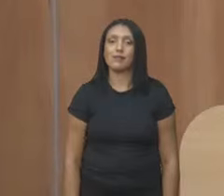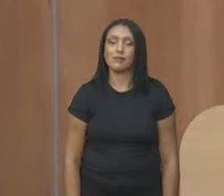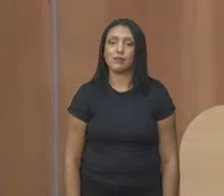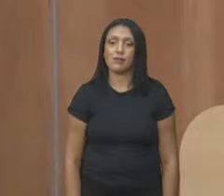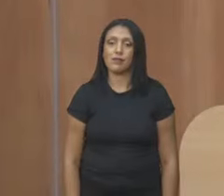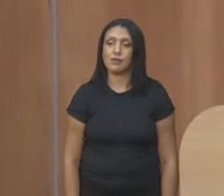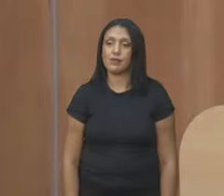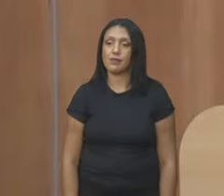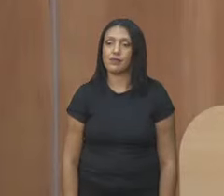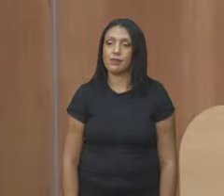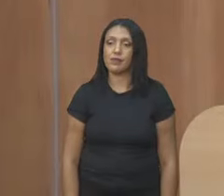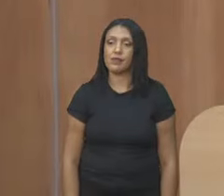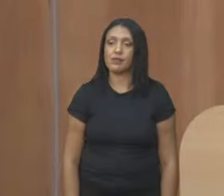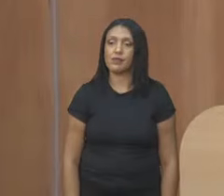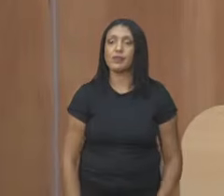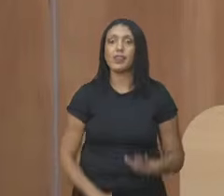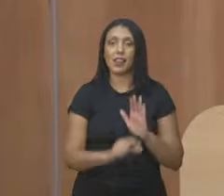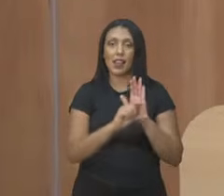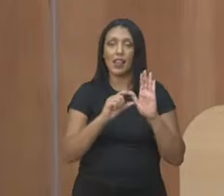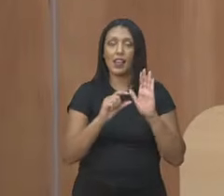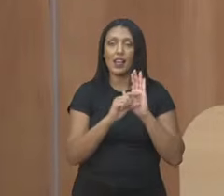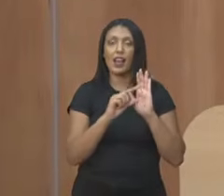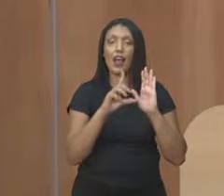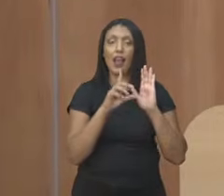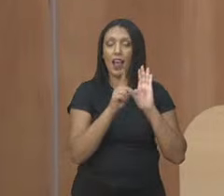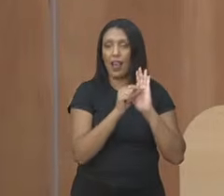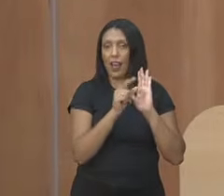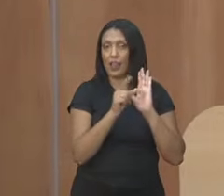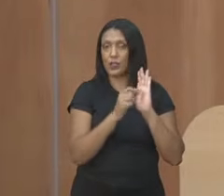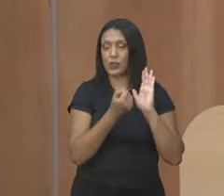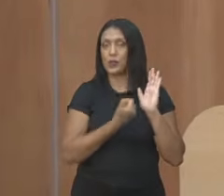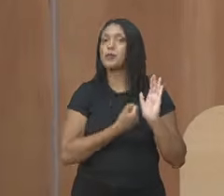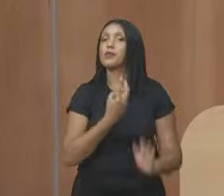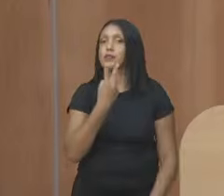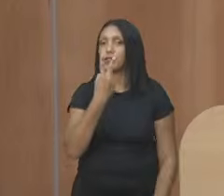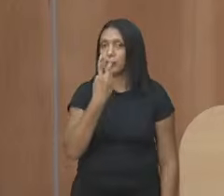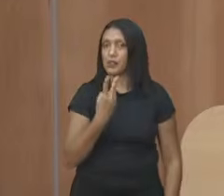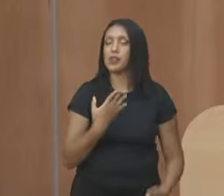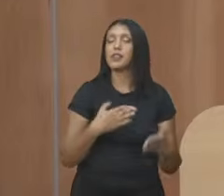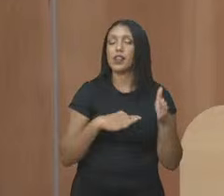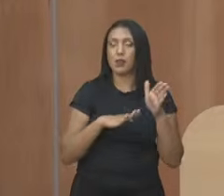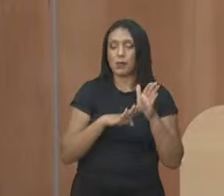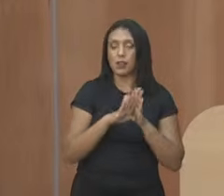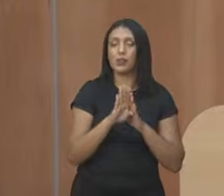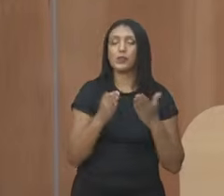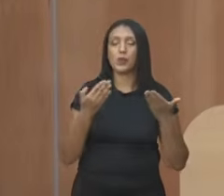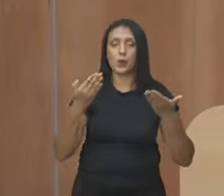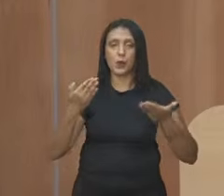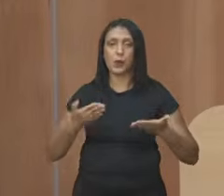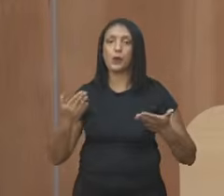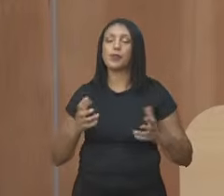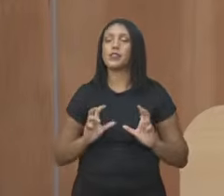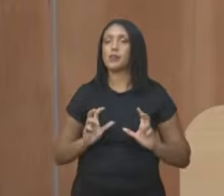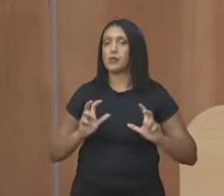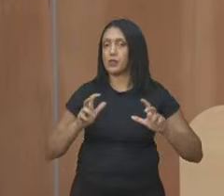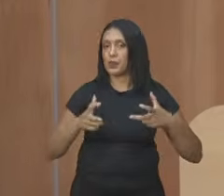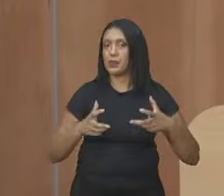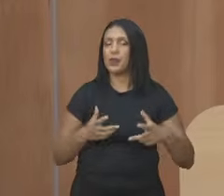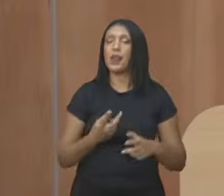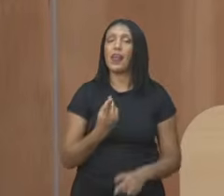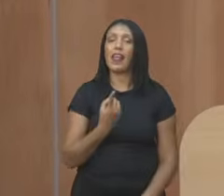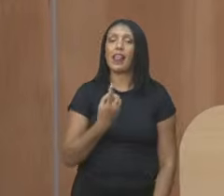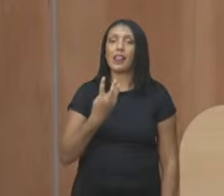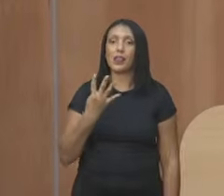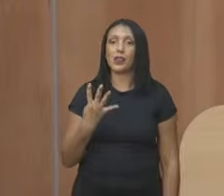12.334.020. Artigo 2º, esta lei entrará em vigor na data de sua publicação. Câmara Municipal de Jacareí, 14 de outubro